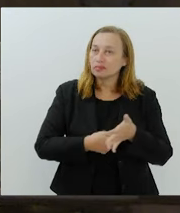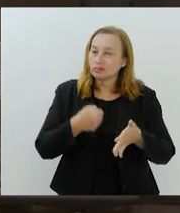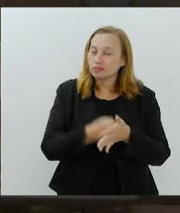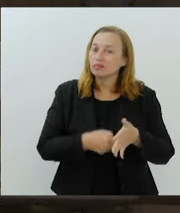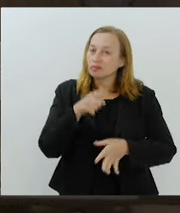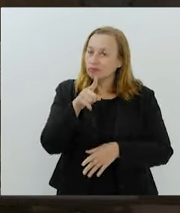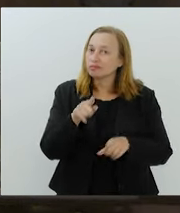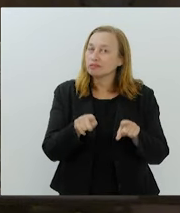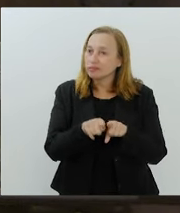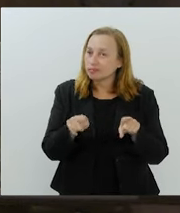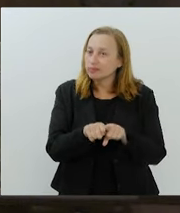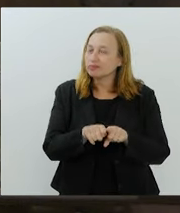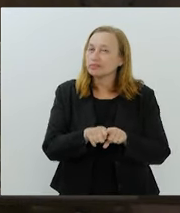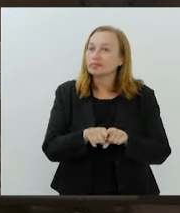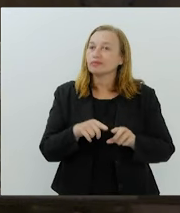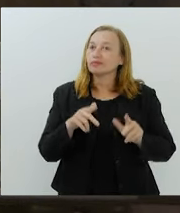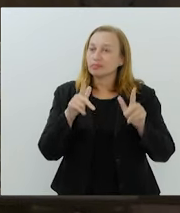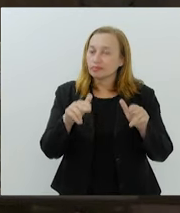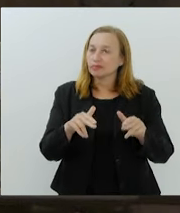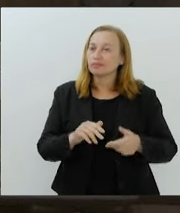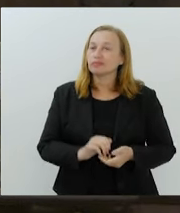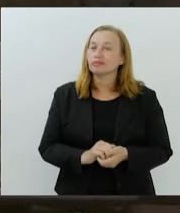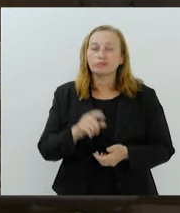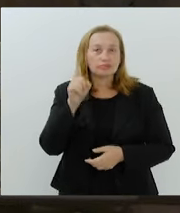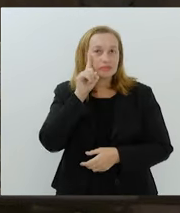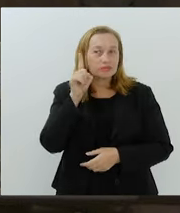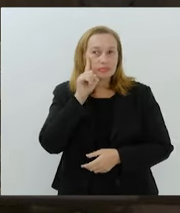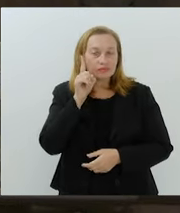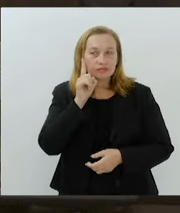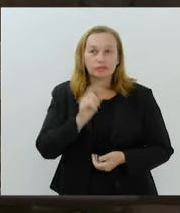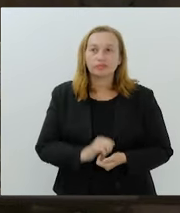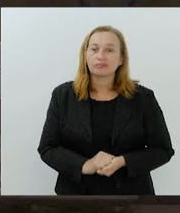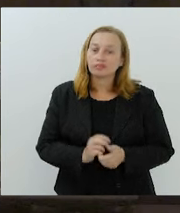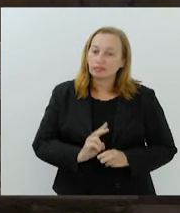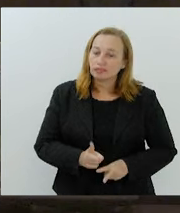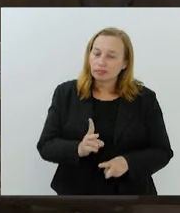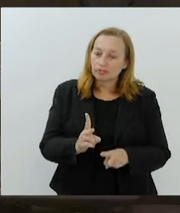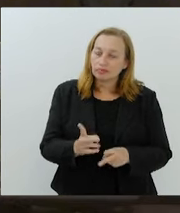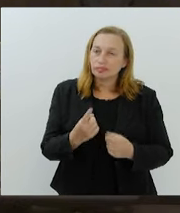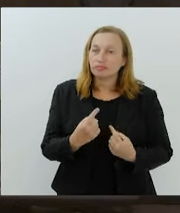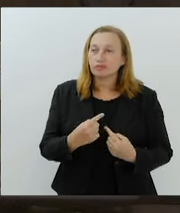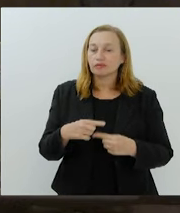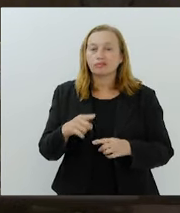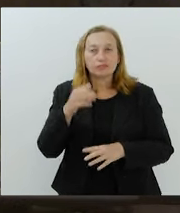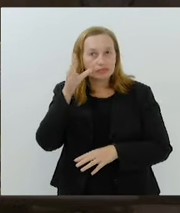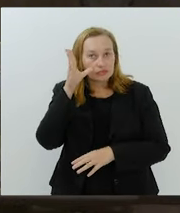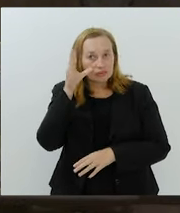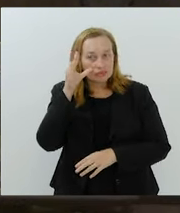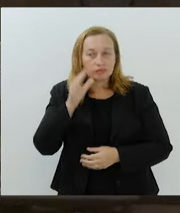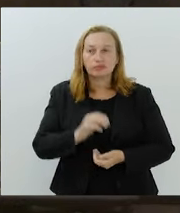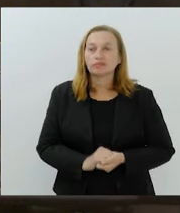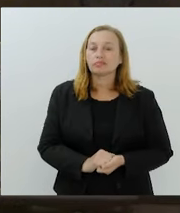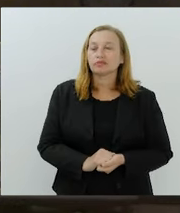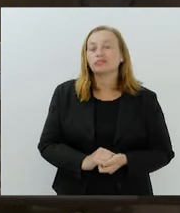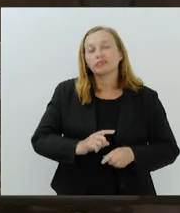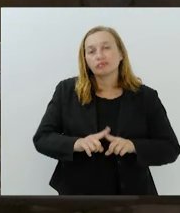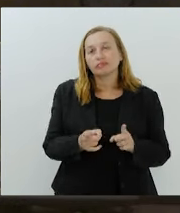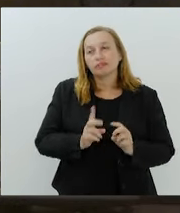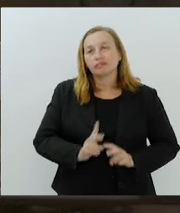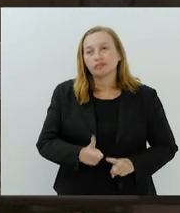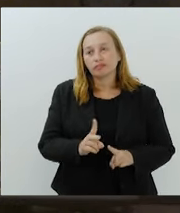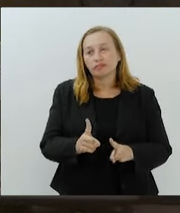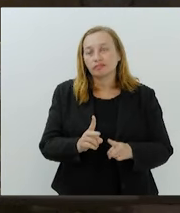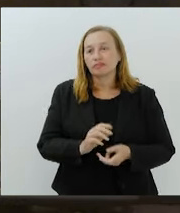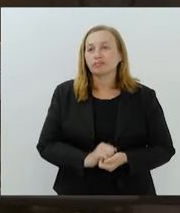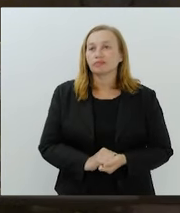também enfrenta essas batalhas do cotidiano, sempre contrariando interesses, mas sempre de uma forma tal